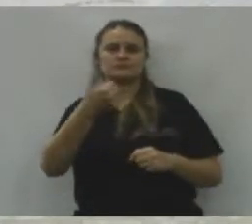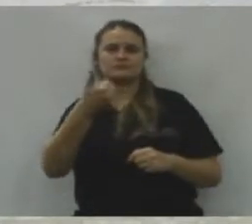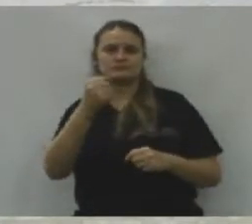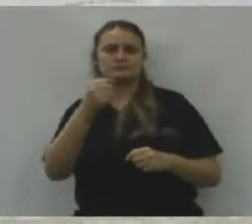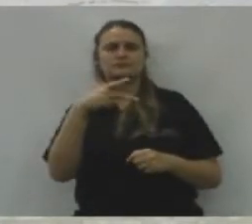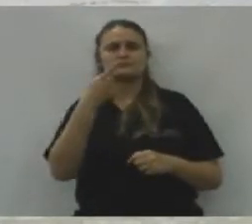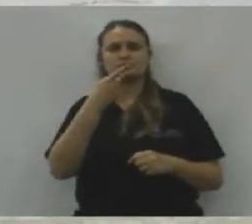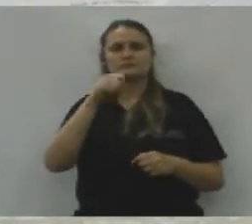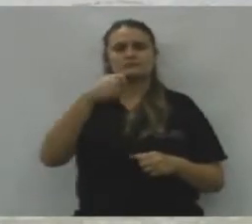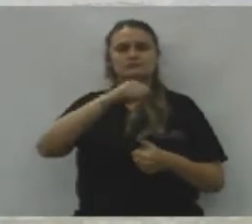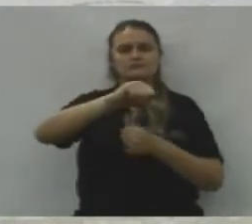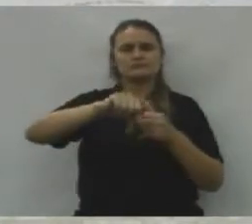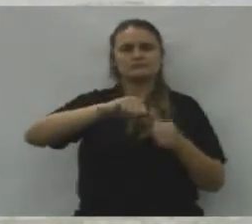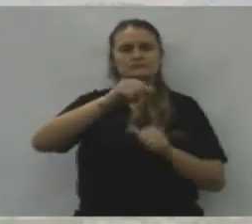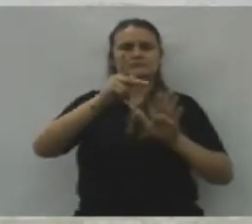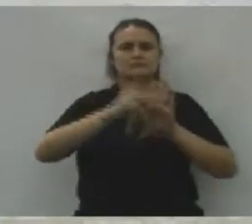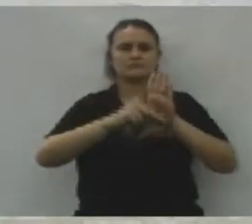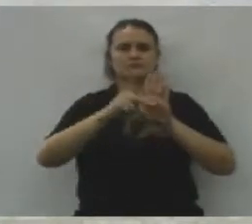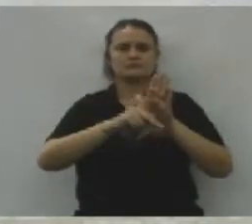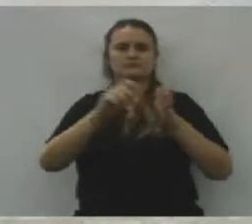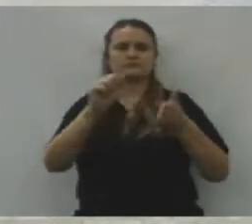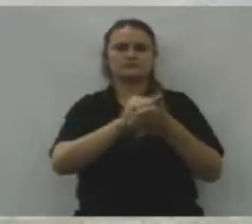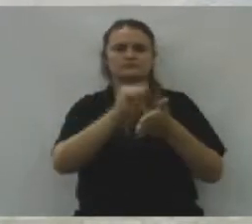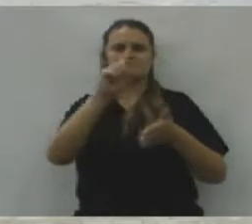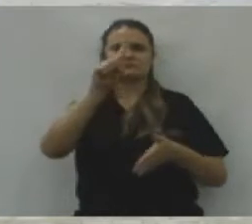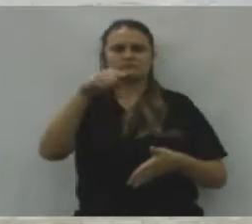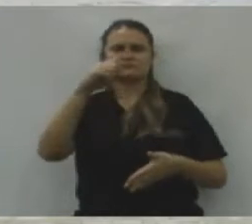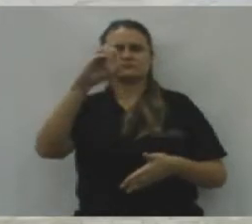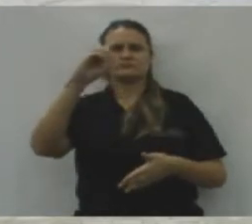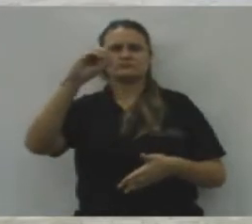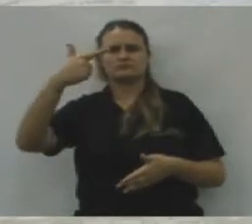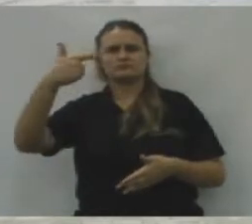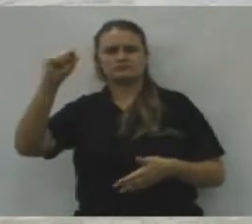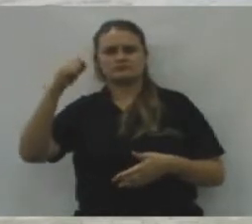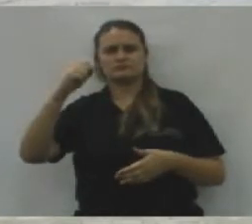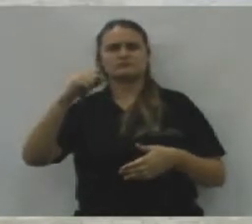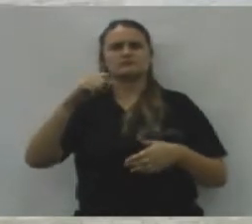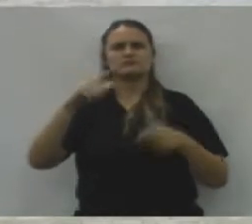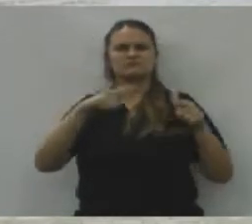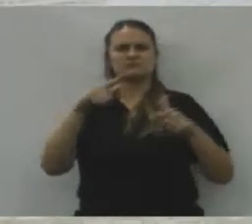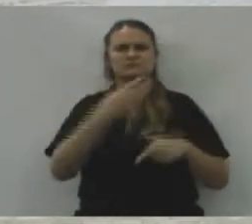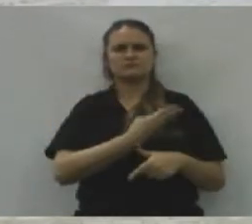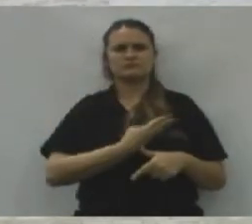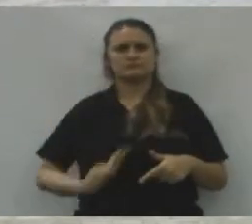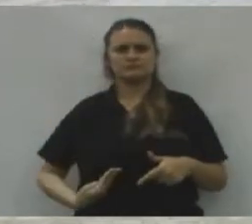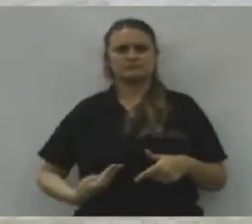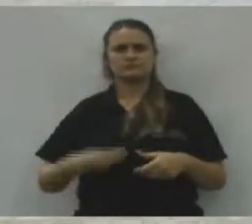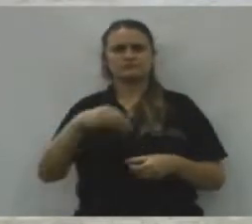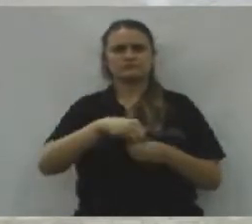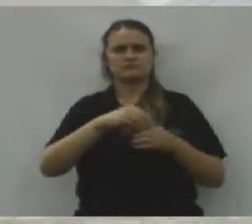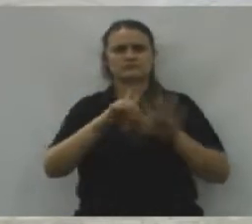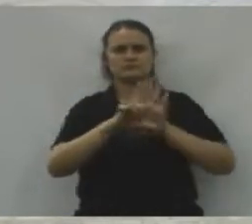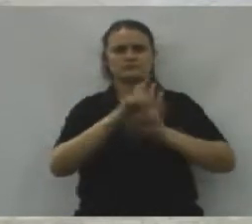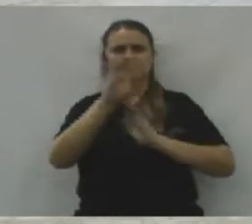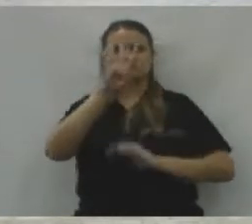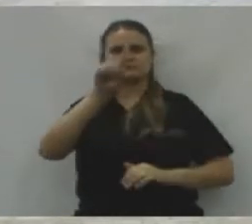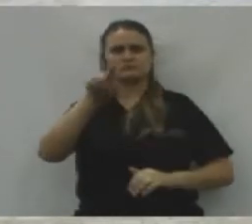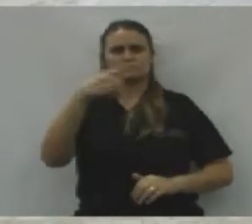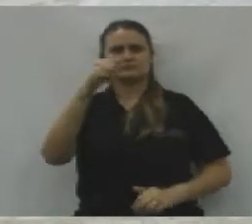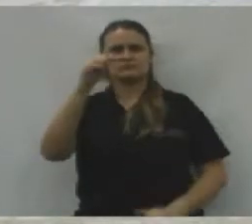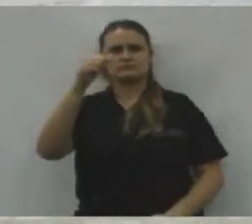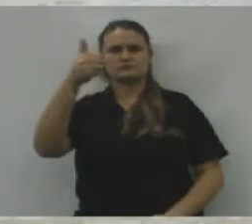Dispõe sobre a alteração do projeto Atividade 1028 do Programa de Trabalho de Governo, constante da Lei de número